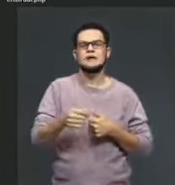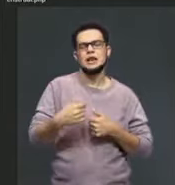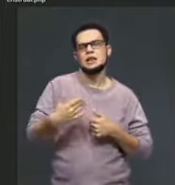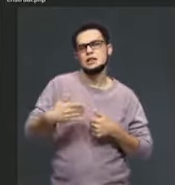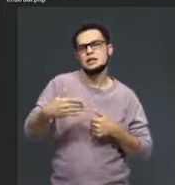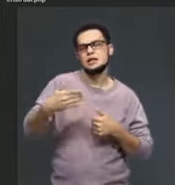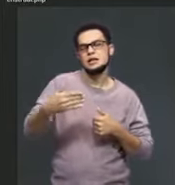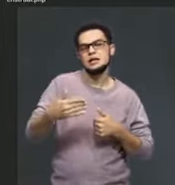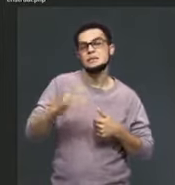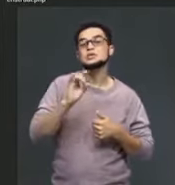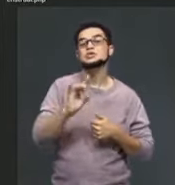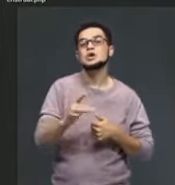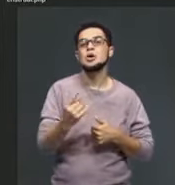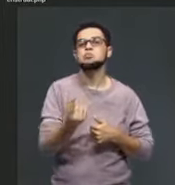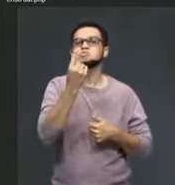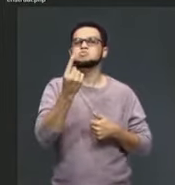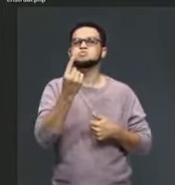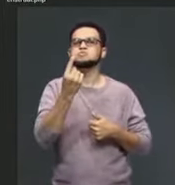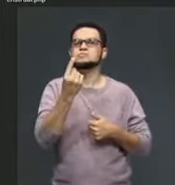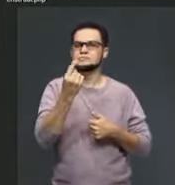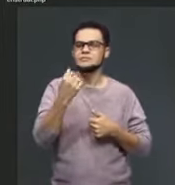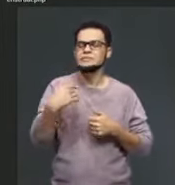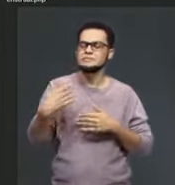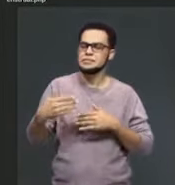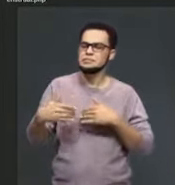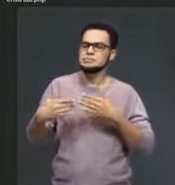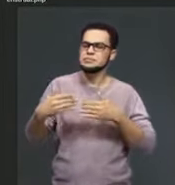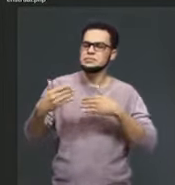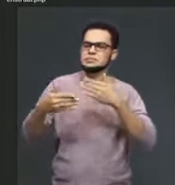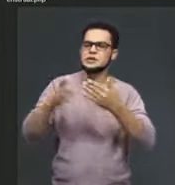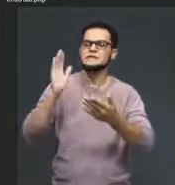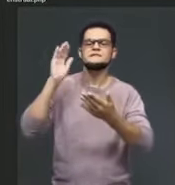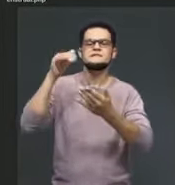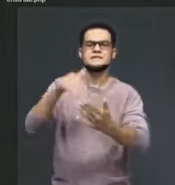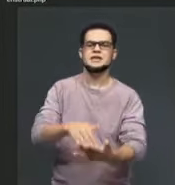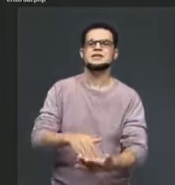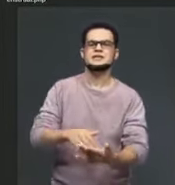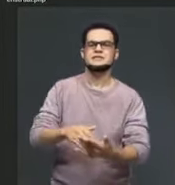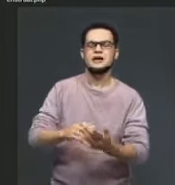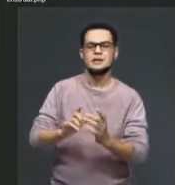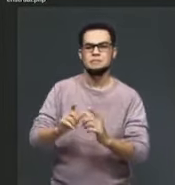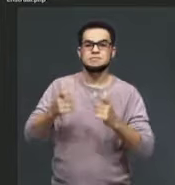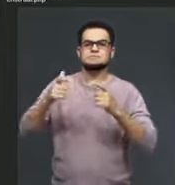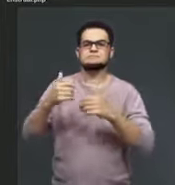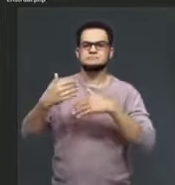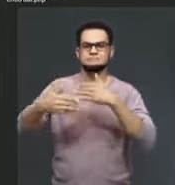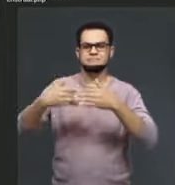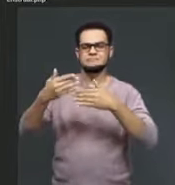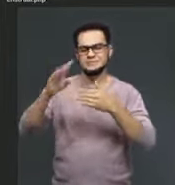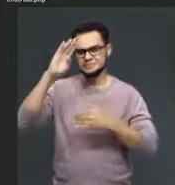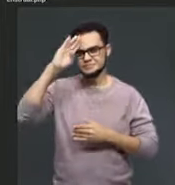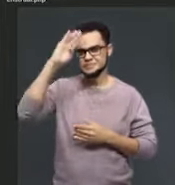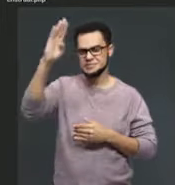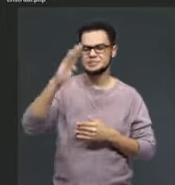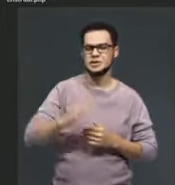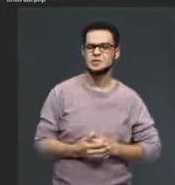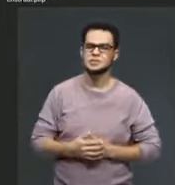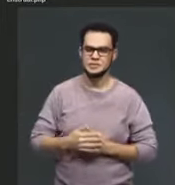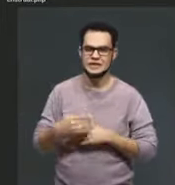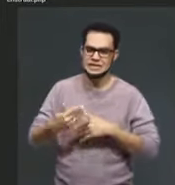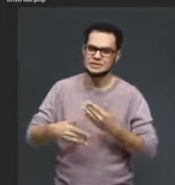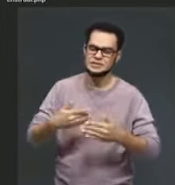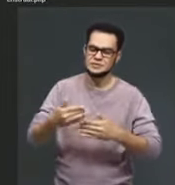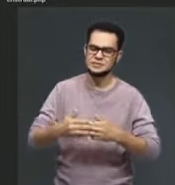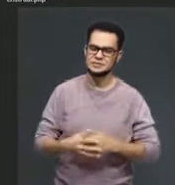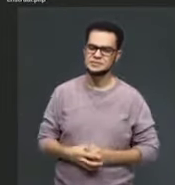vai chegar no finalmente, né? Ele vai ser o principal aí, tá? E vai